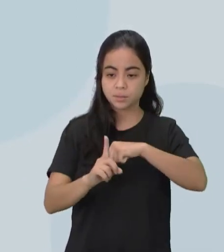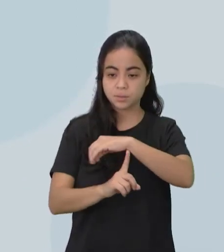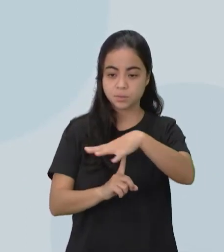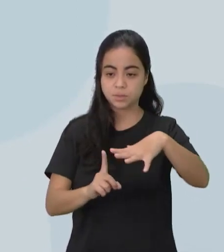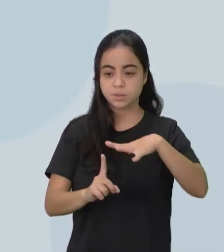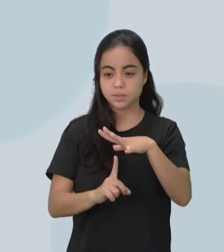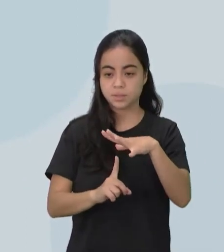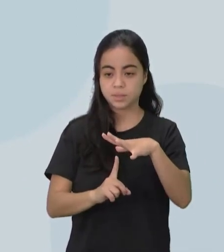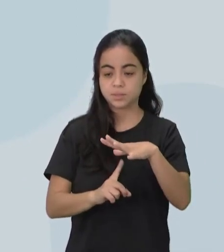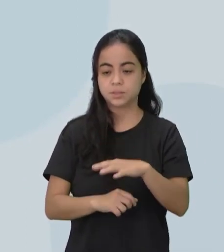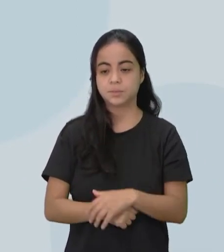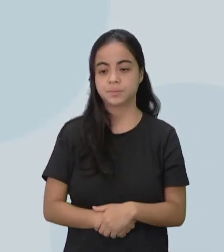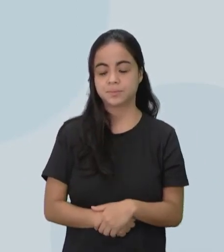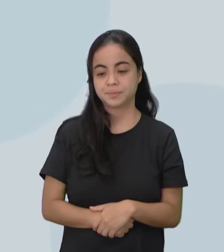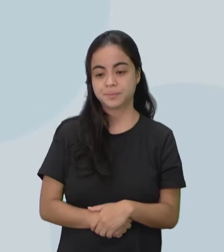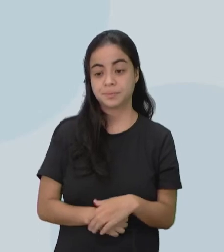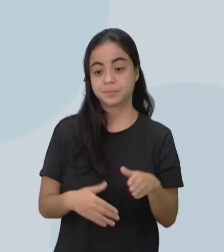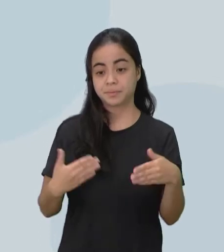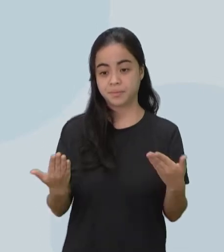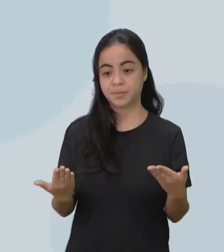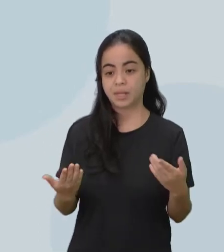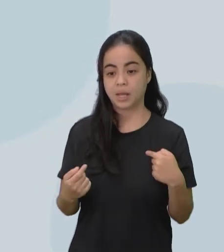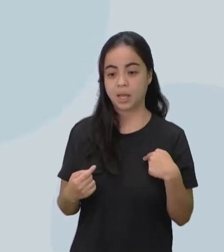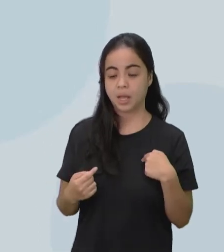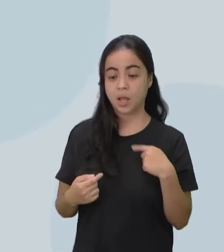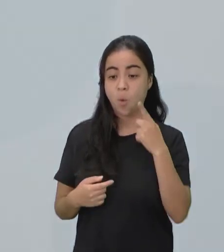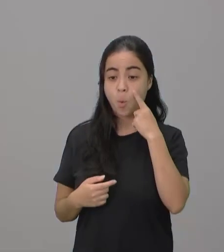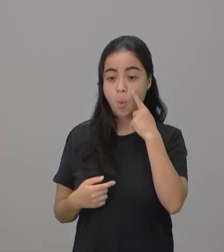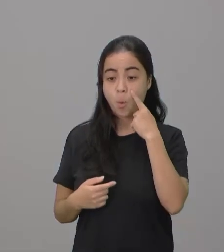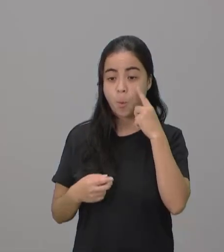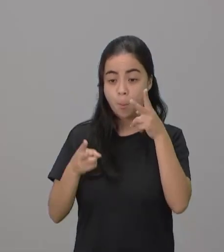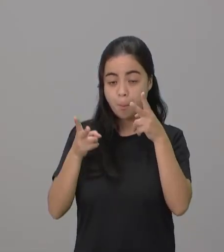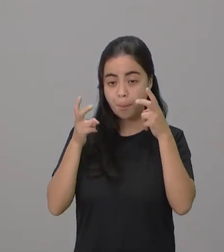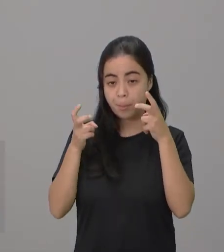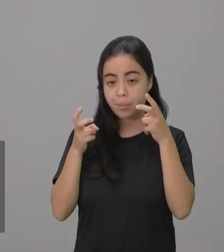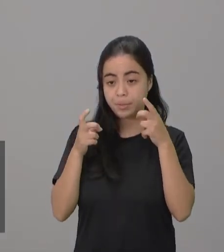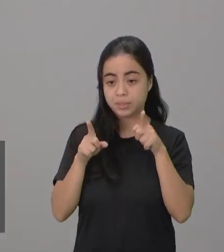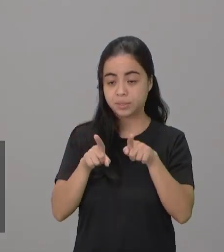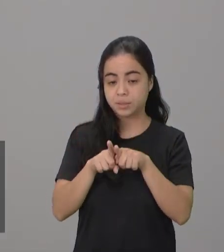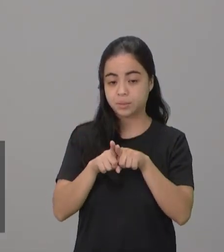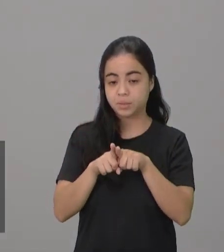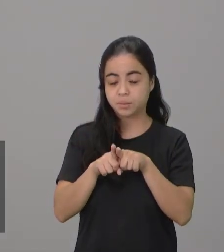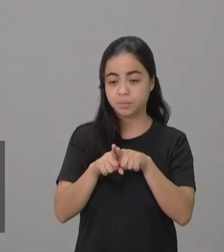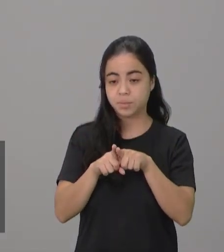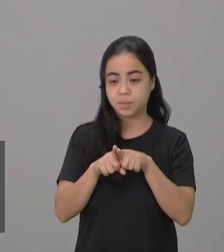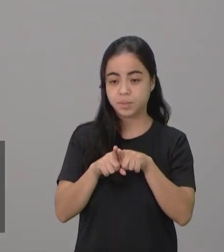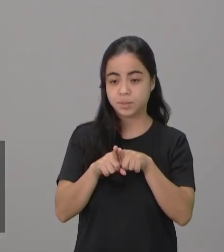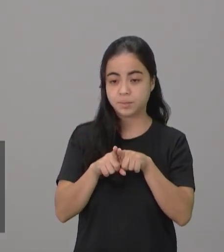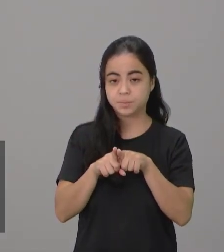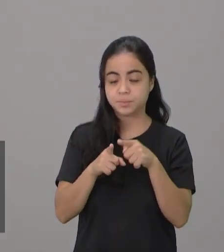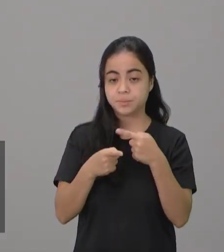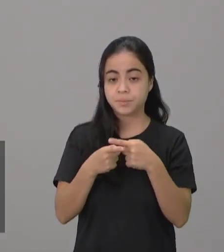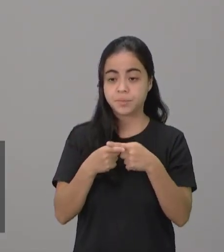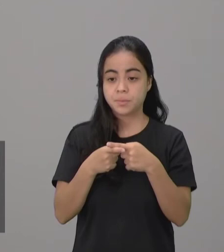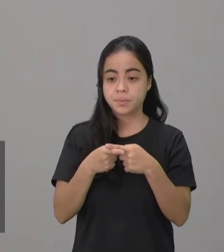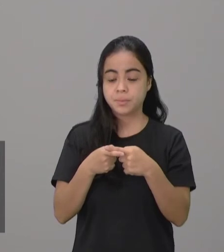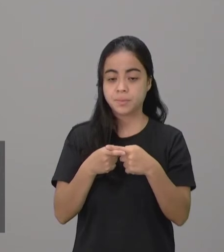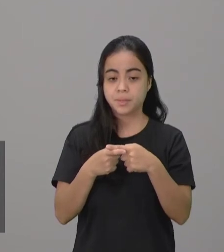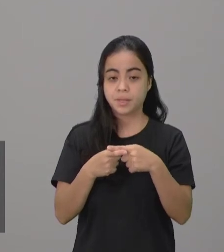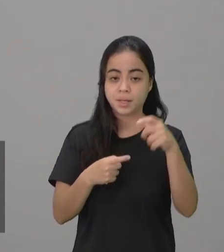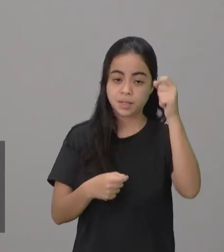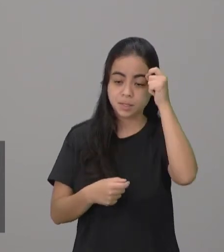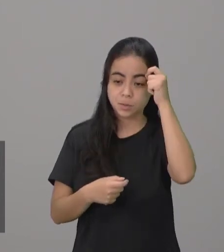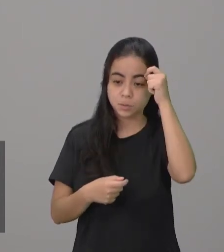da sociedade. Então, eu vejo isso como algo que a cultura, algo